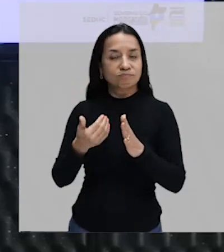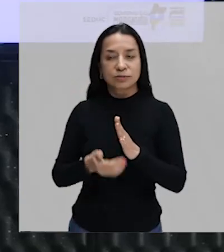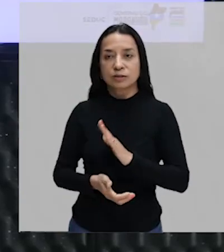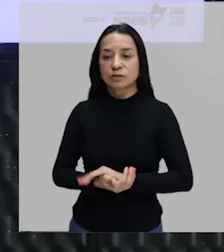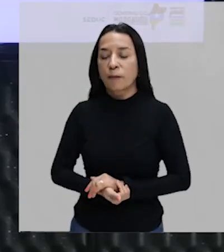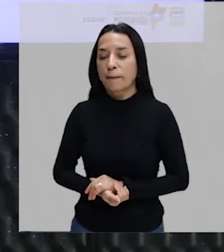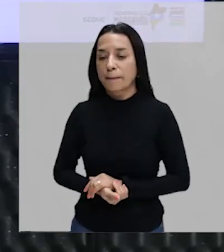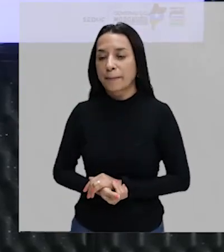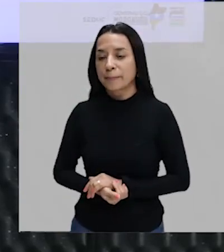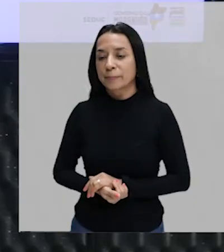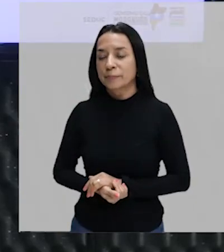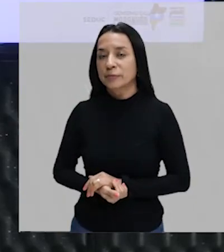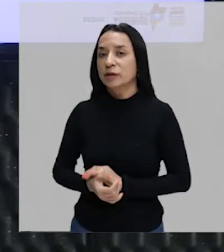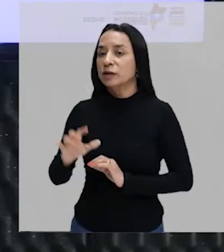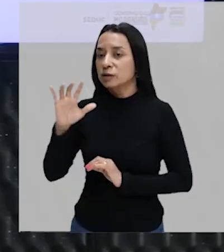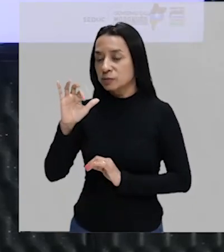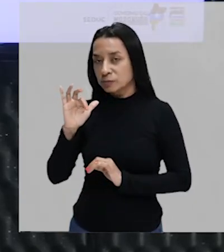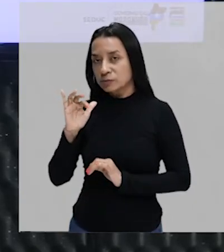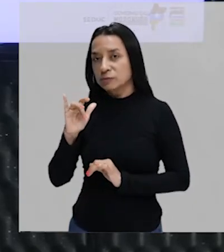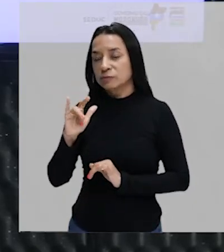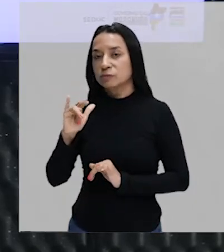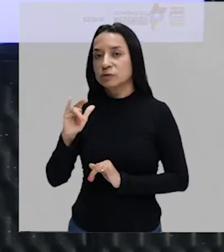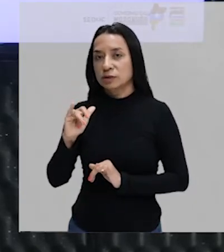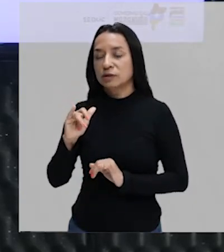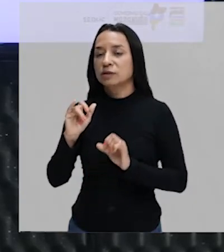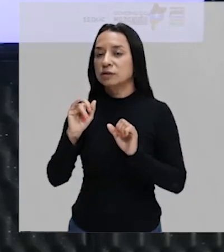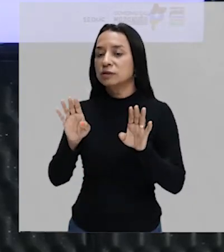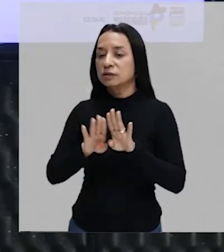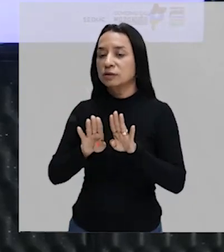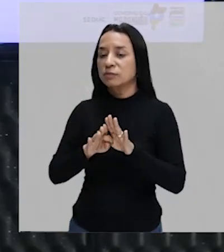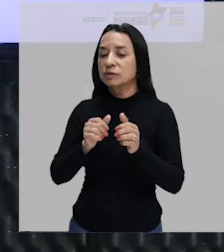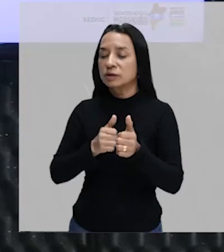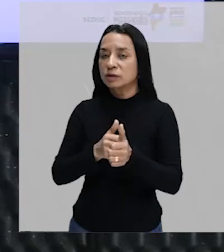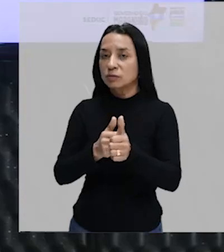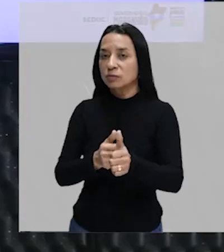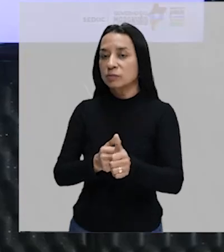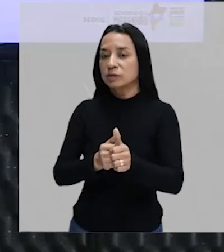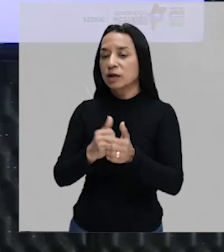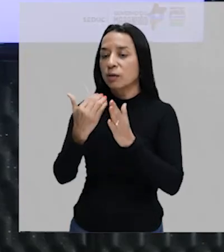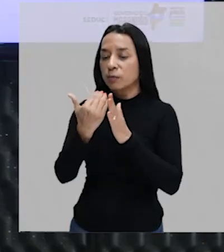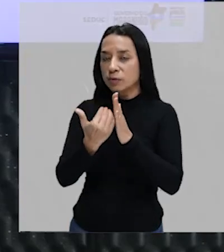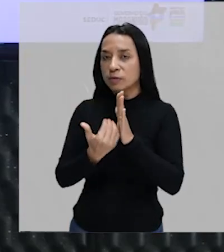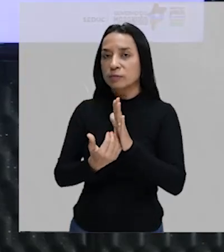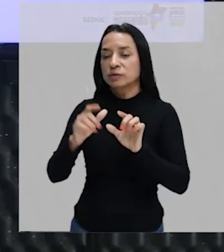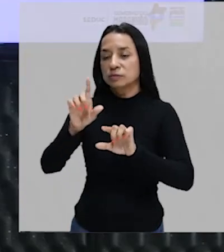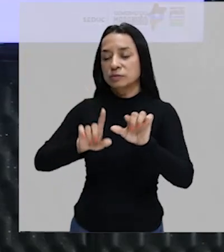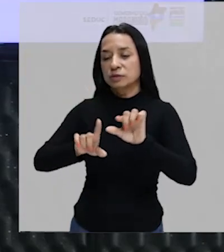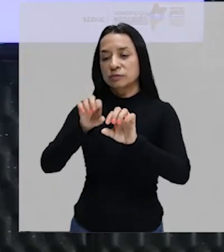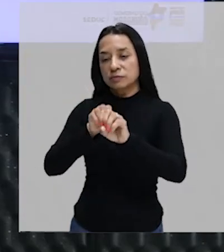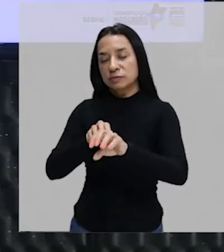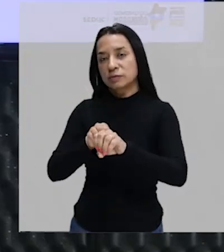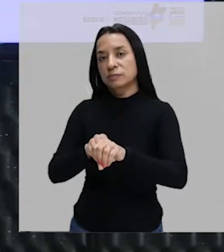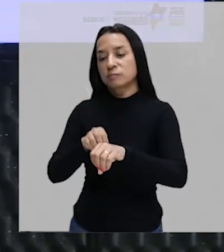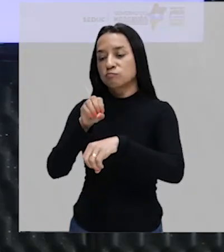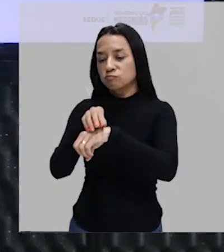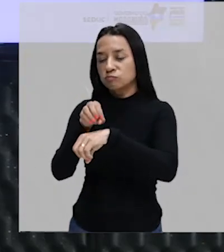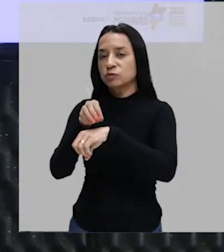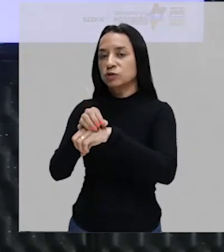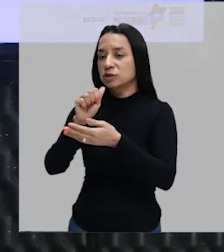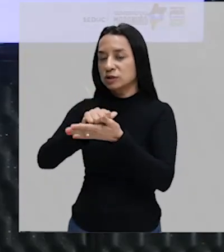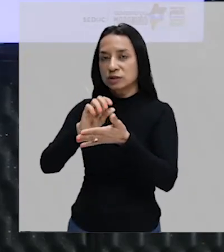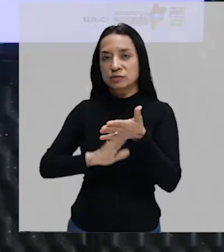no Instagram, além de acompanhar a programação da TV Educação, tem muitas dicas, muitas atividades para quem vai fazer Enem, para quem